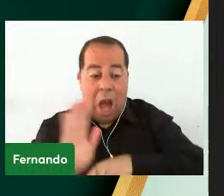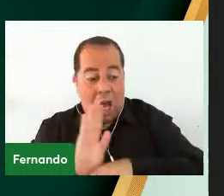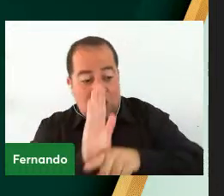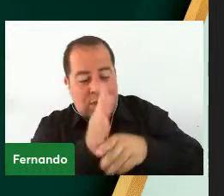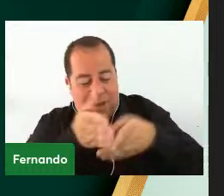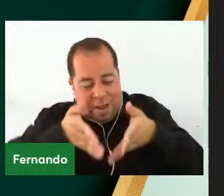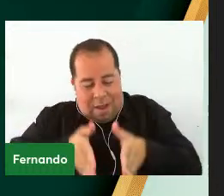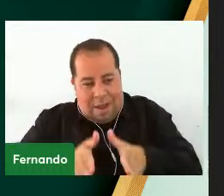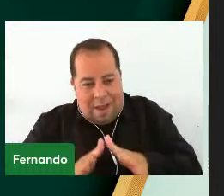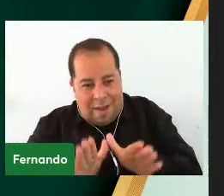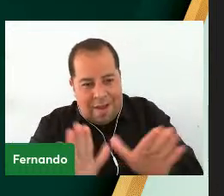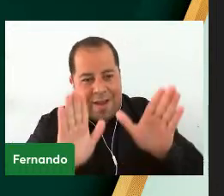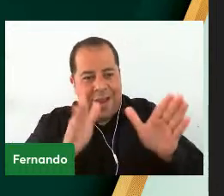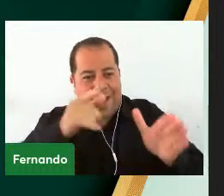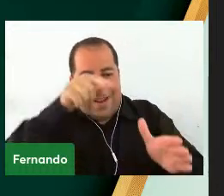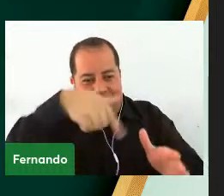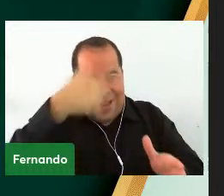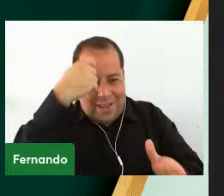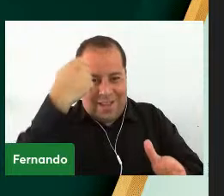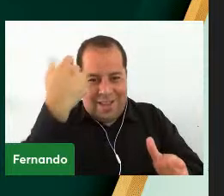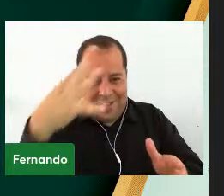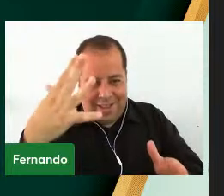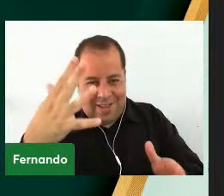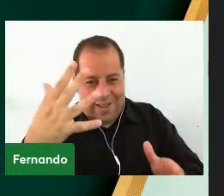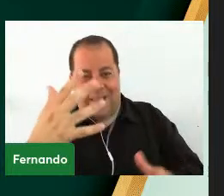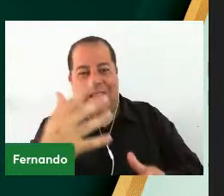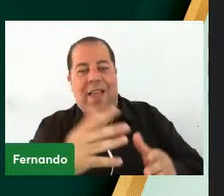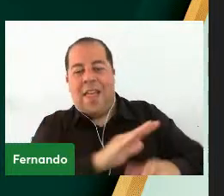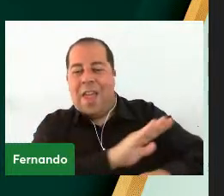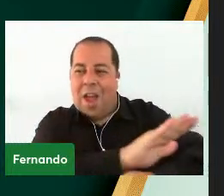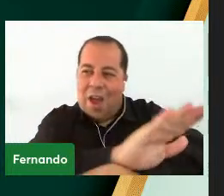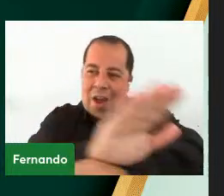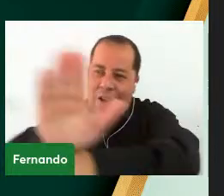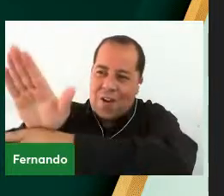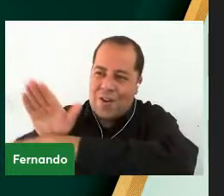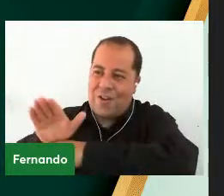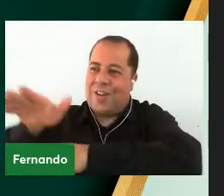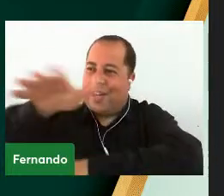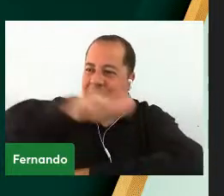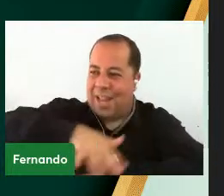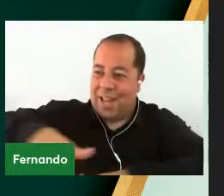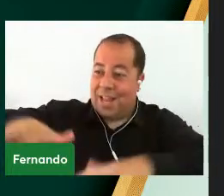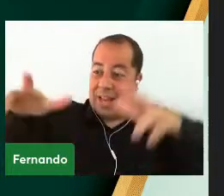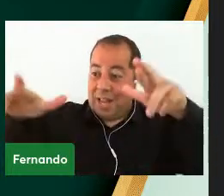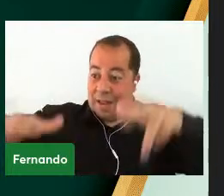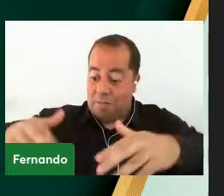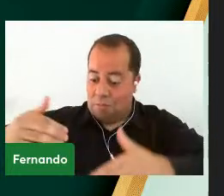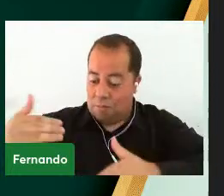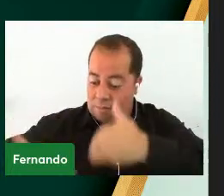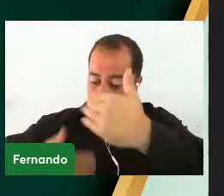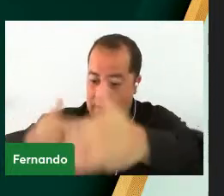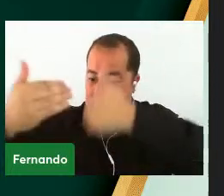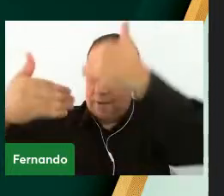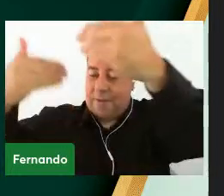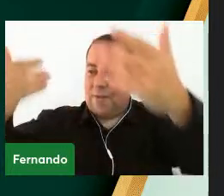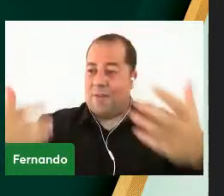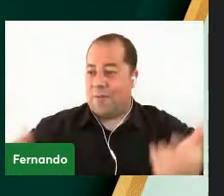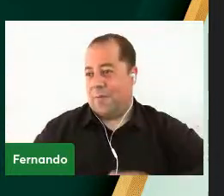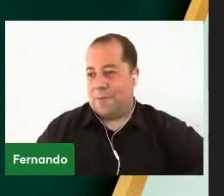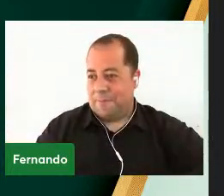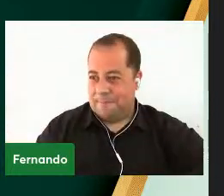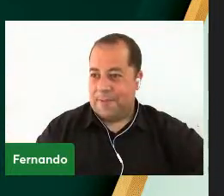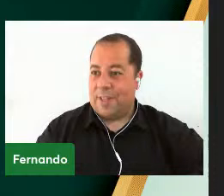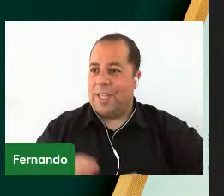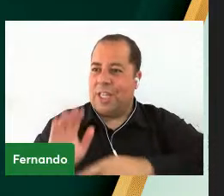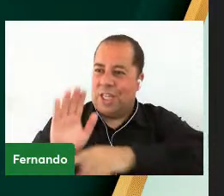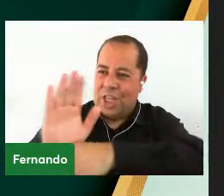de transformar e formar profissionais que sejam capazes de promover o desenvolvimento e a